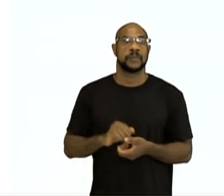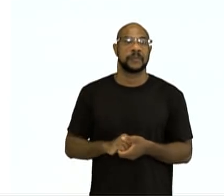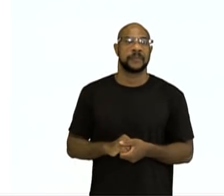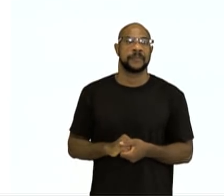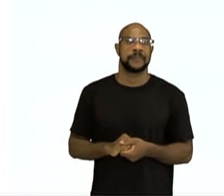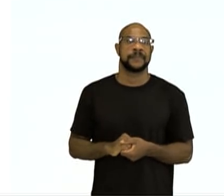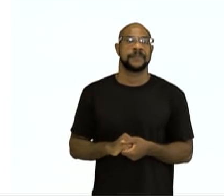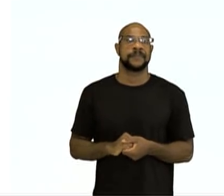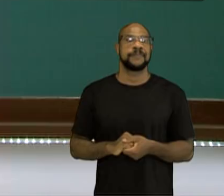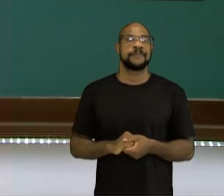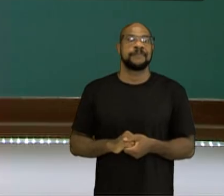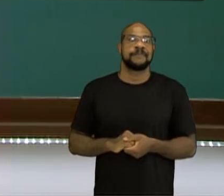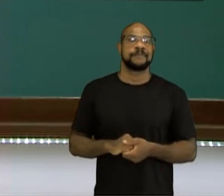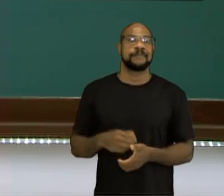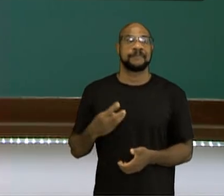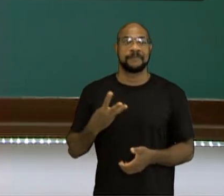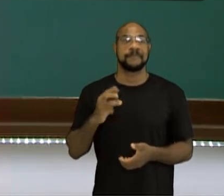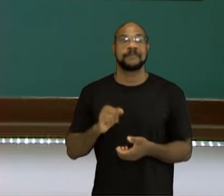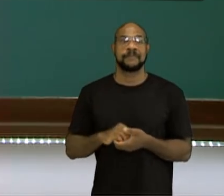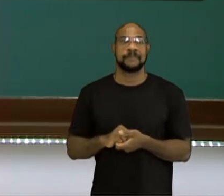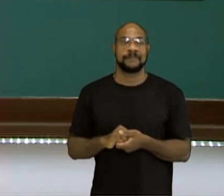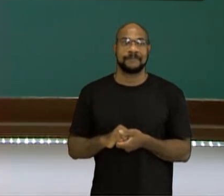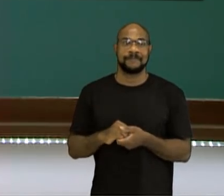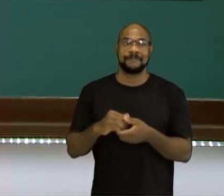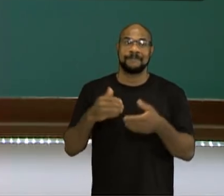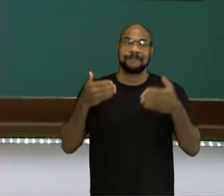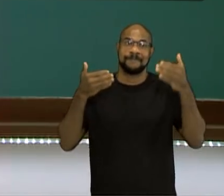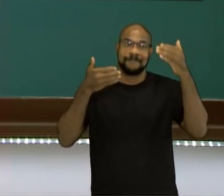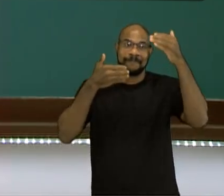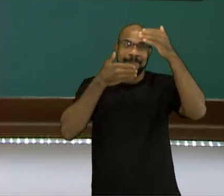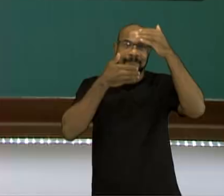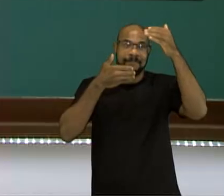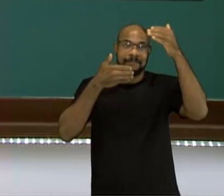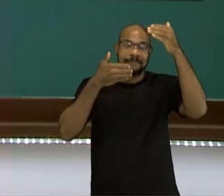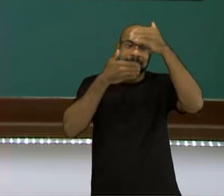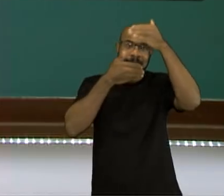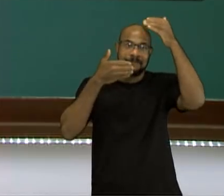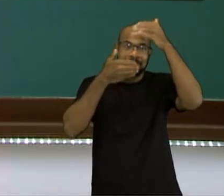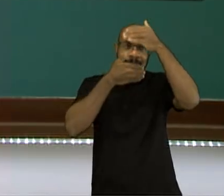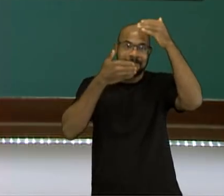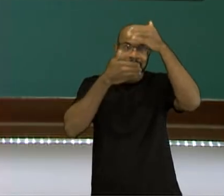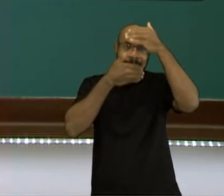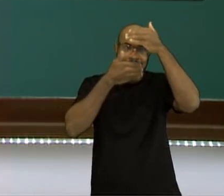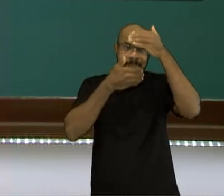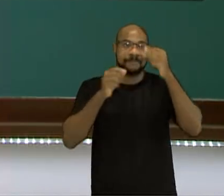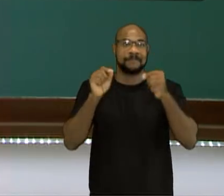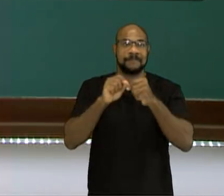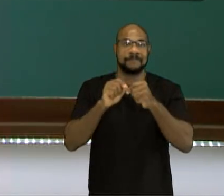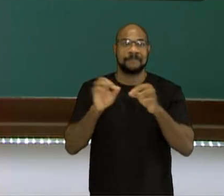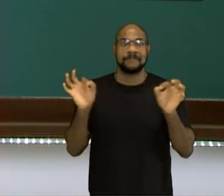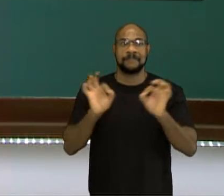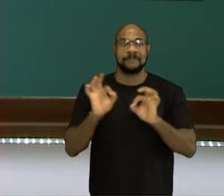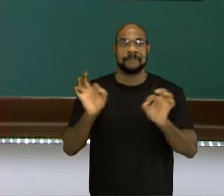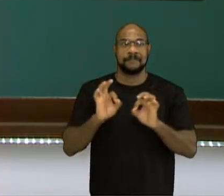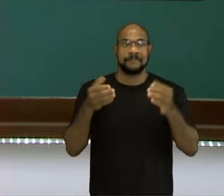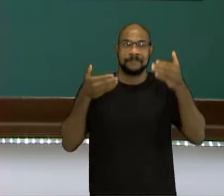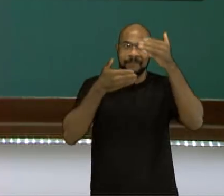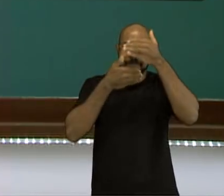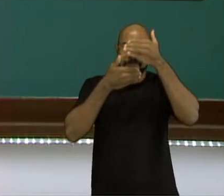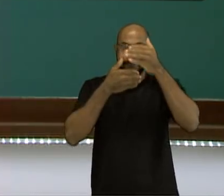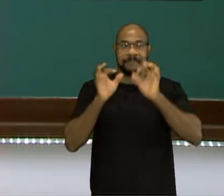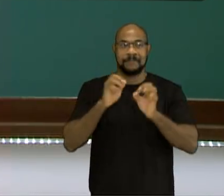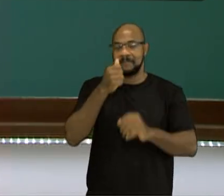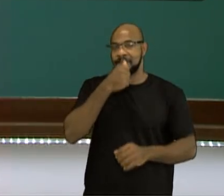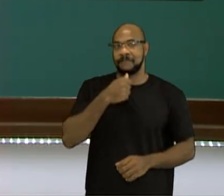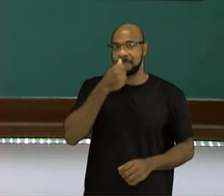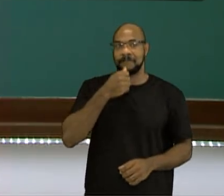podem fazer durante o Ramadã, lembra? Nem drinking e nem eating, falou lá então. E por último,